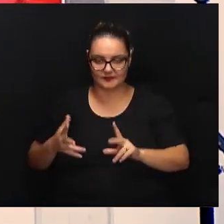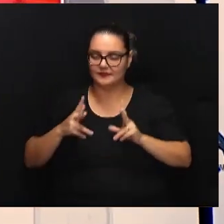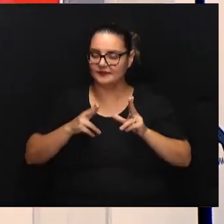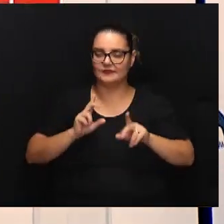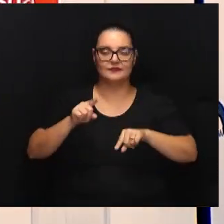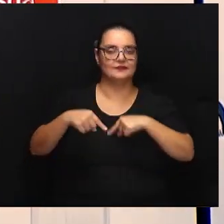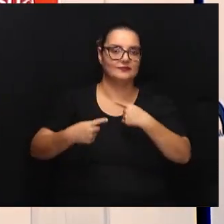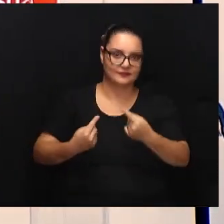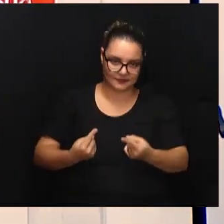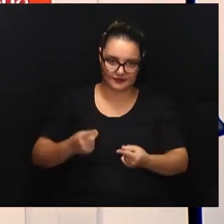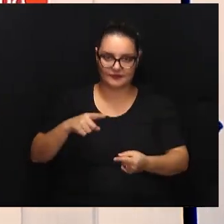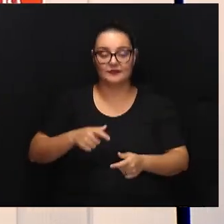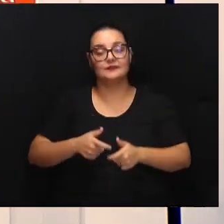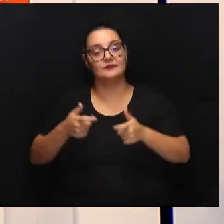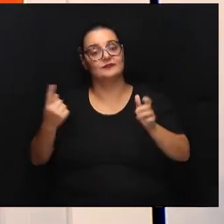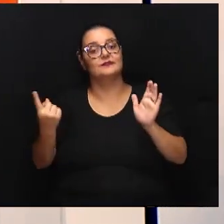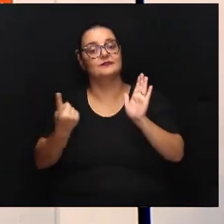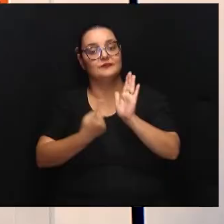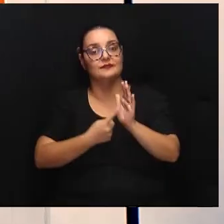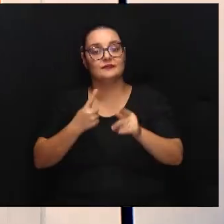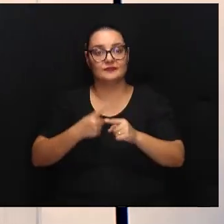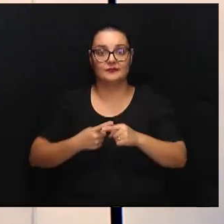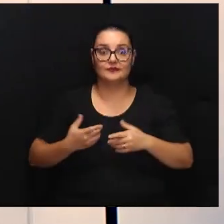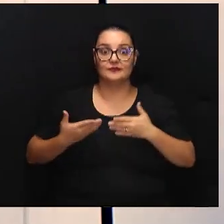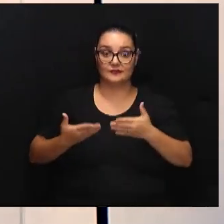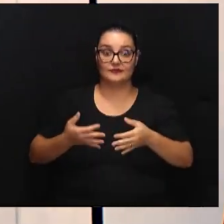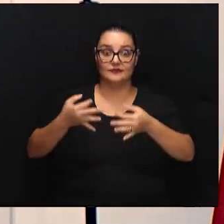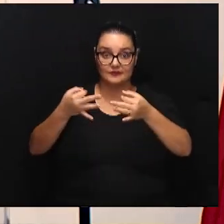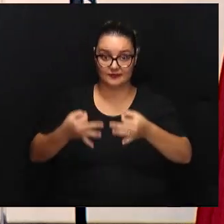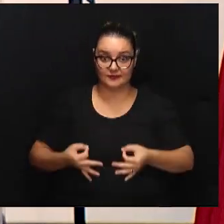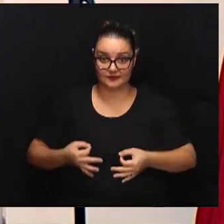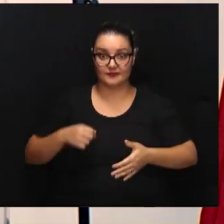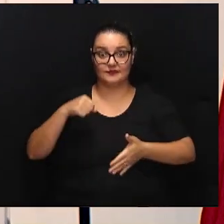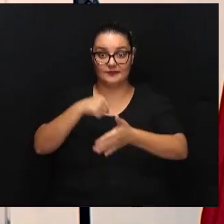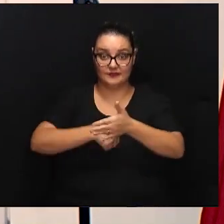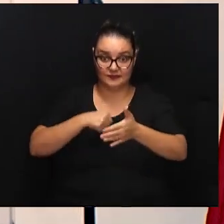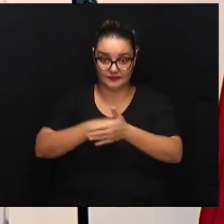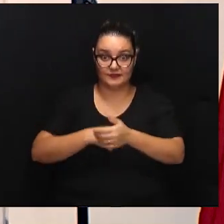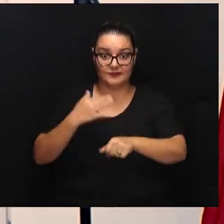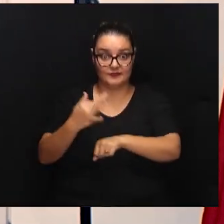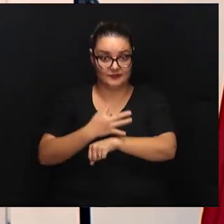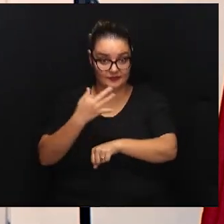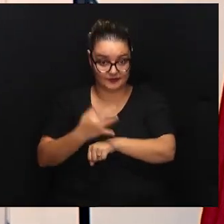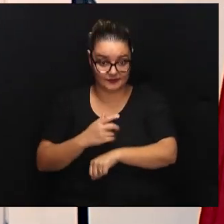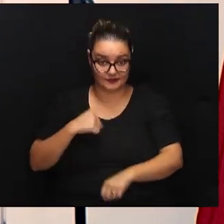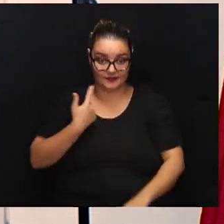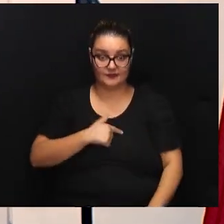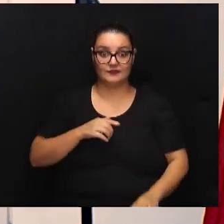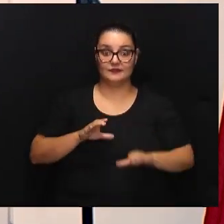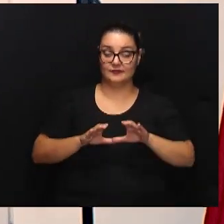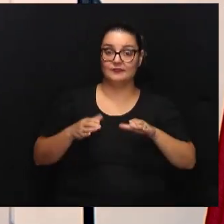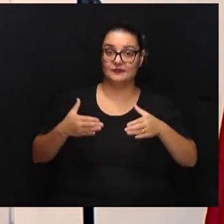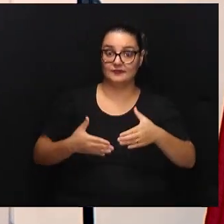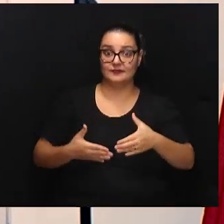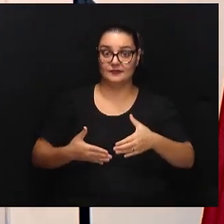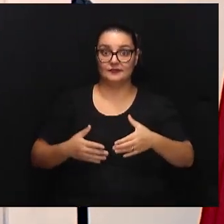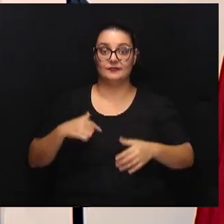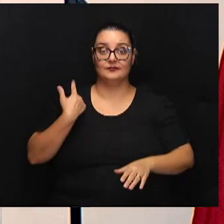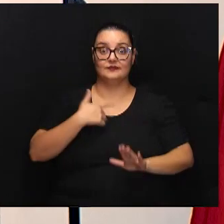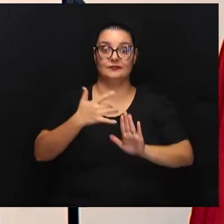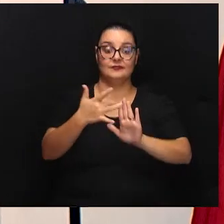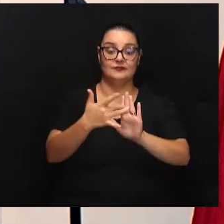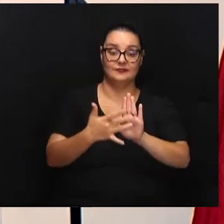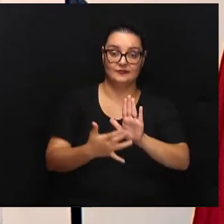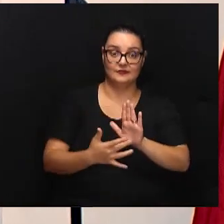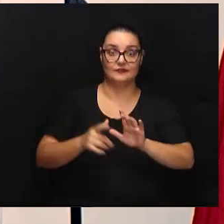traz justamente a história de luta e resistência dos nossos coletivos e nos leva às nossas pautas, às televisões, ao Instagram,